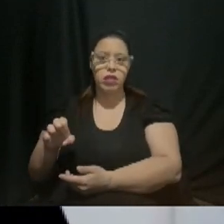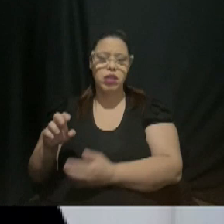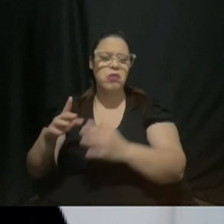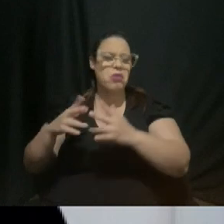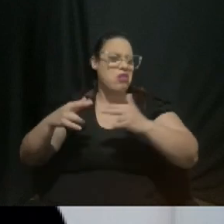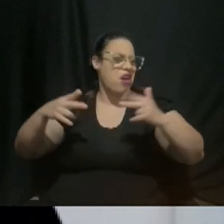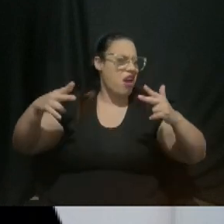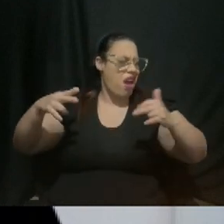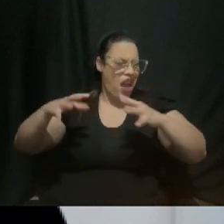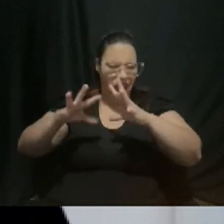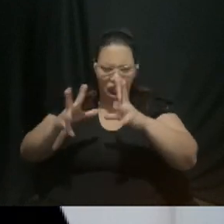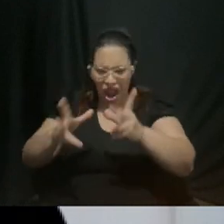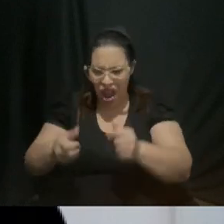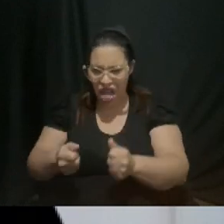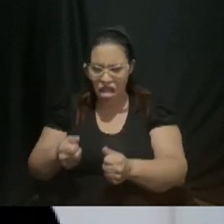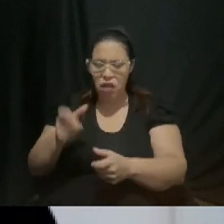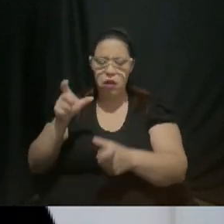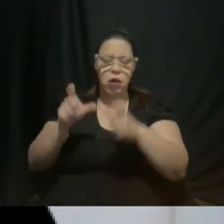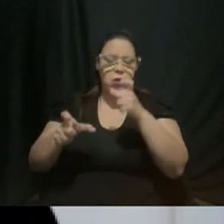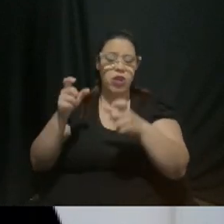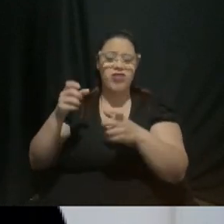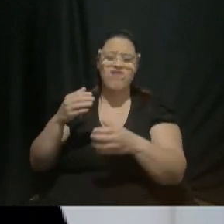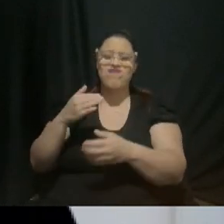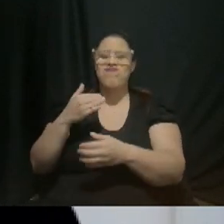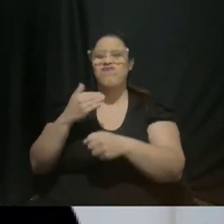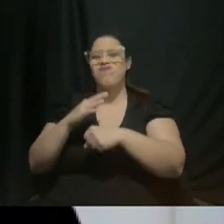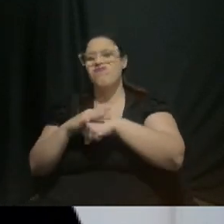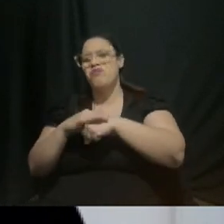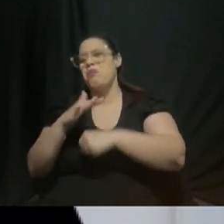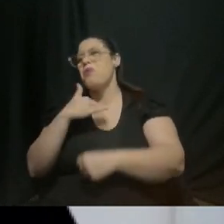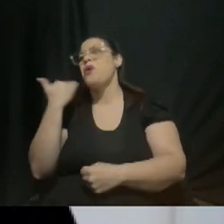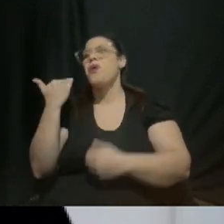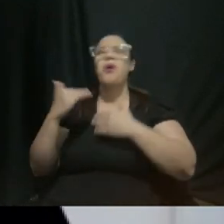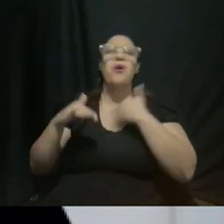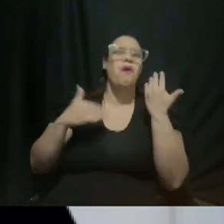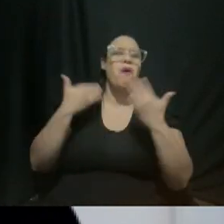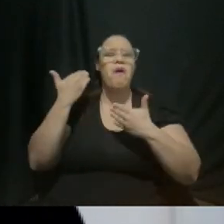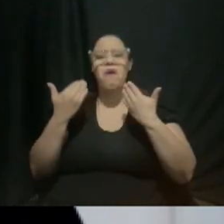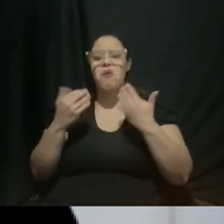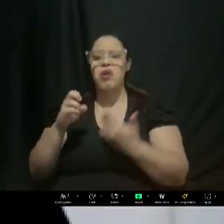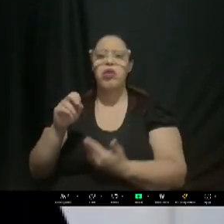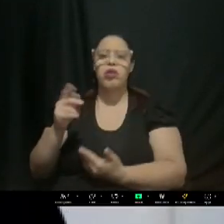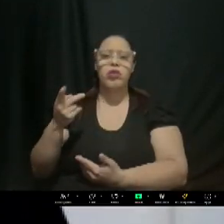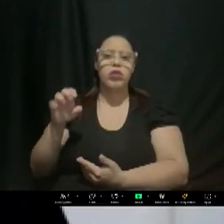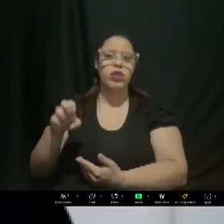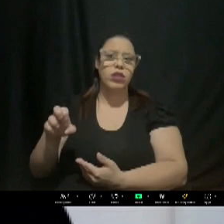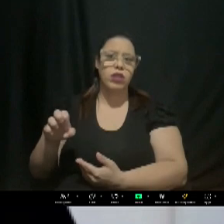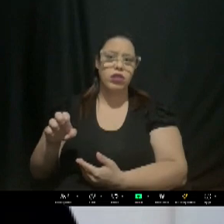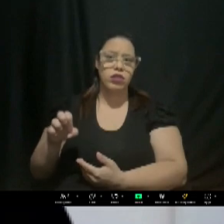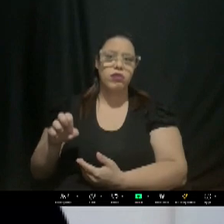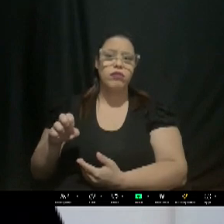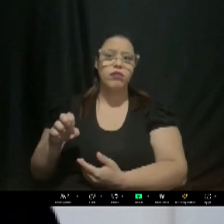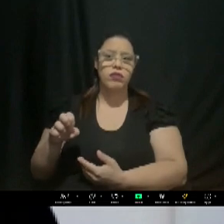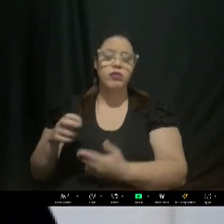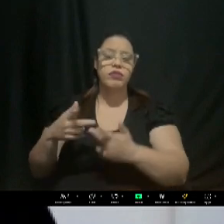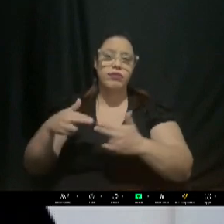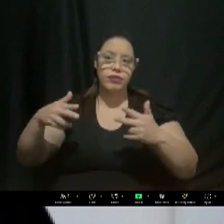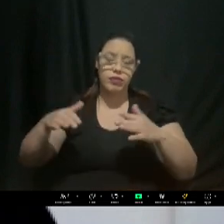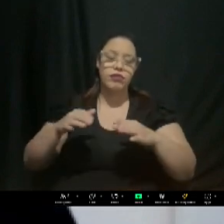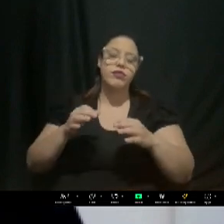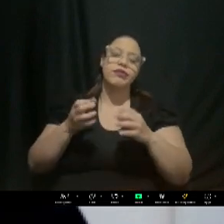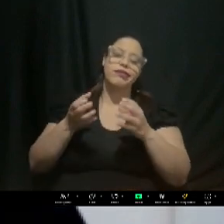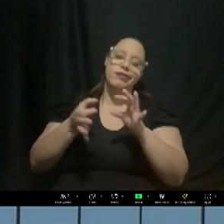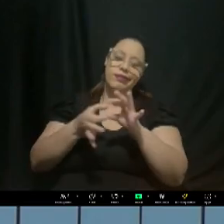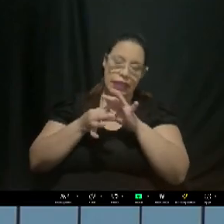pessoas feridas, né? Centenas de mortos. E agora no Chile a gente não teve, justamente por essa questão ali da diferença da preparação da infraestrutura da cidade,